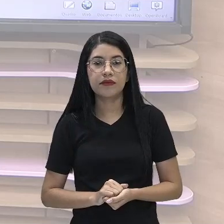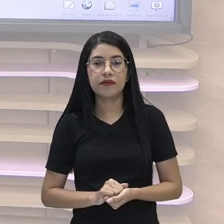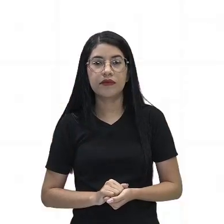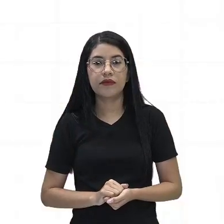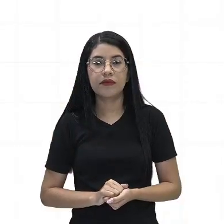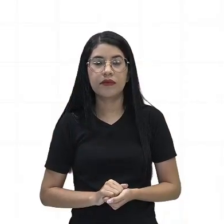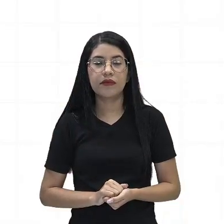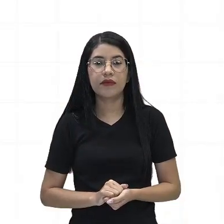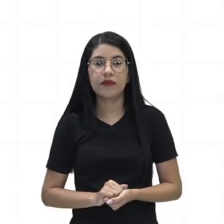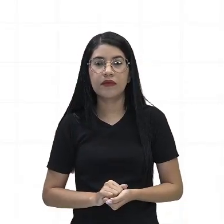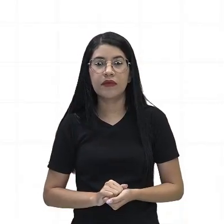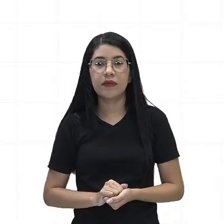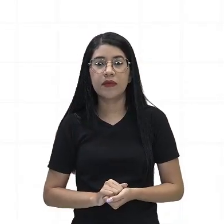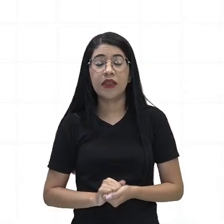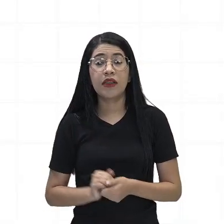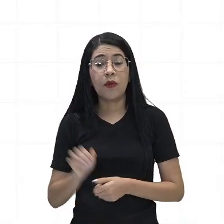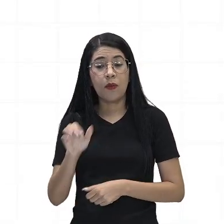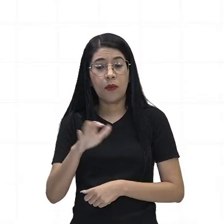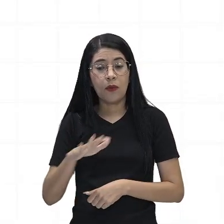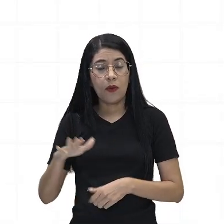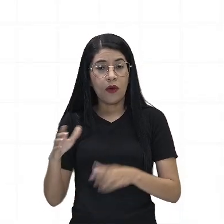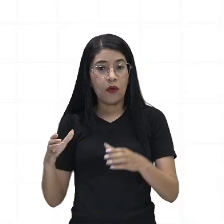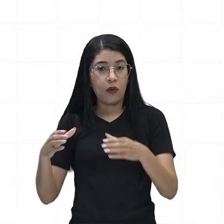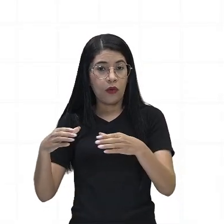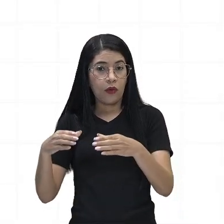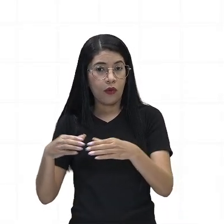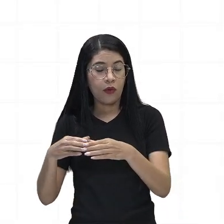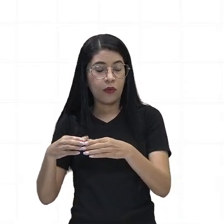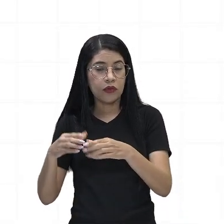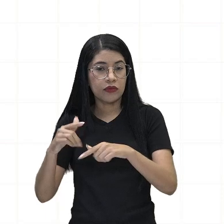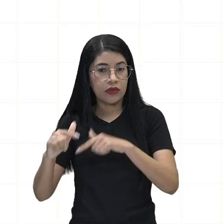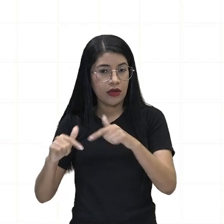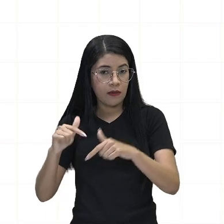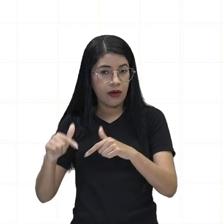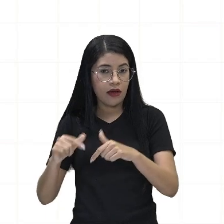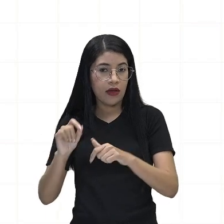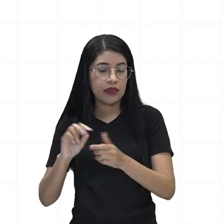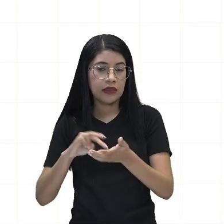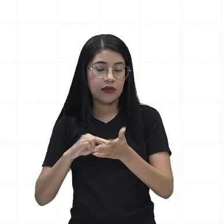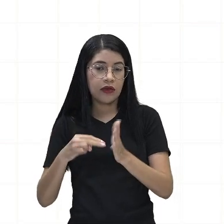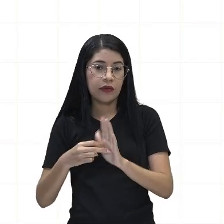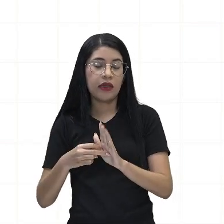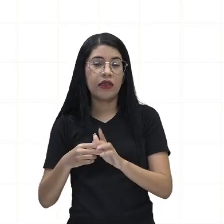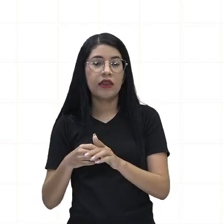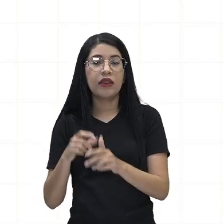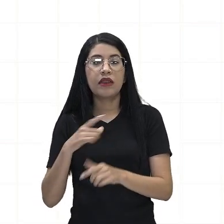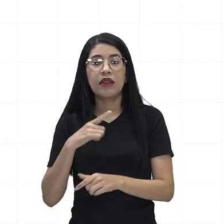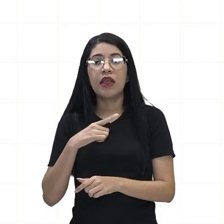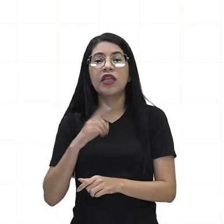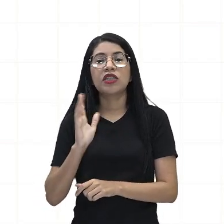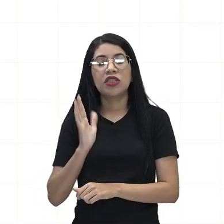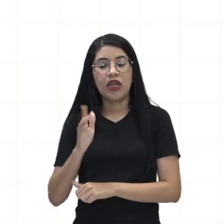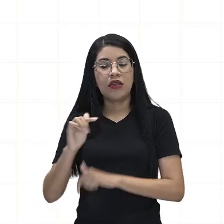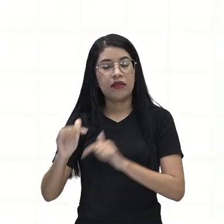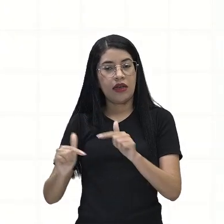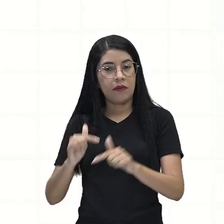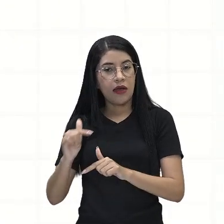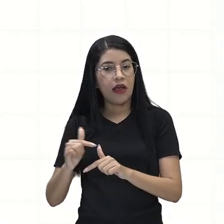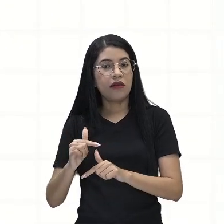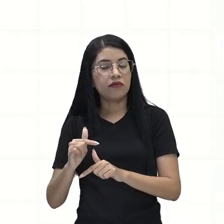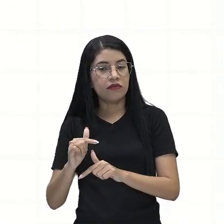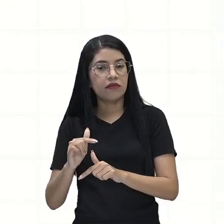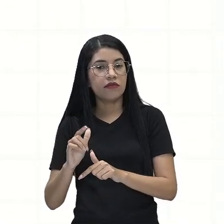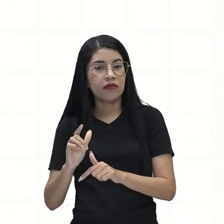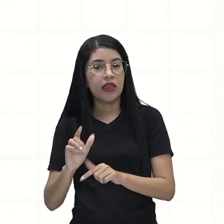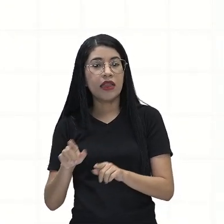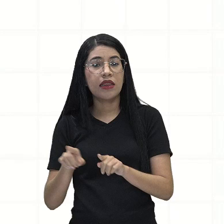que essa parte da população, ela engloba tanto aqueles que já estão aí empregados, tá bom? Quanto